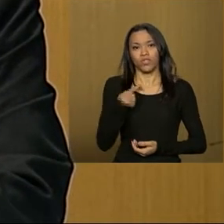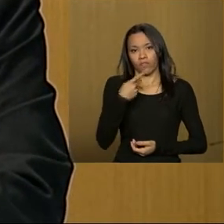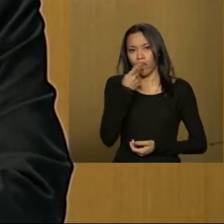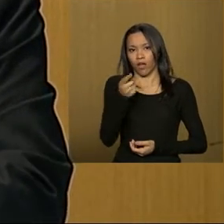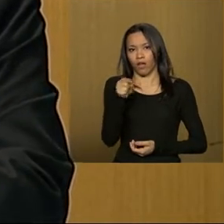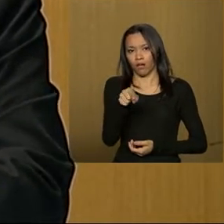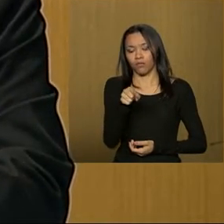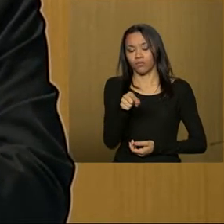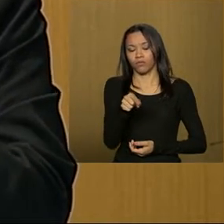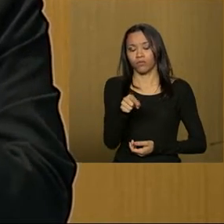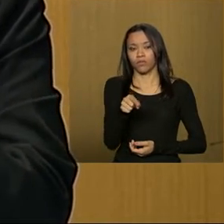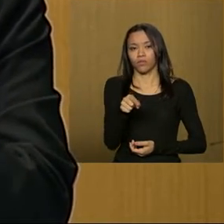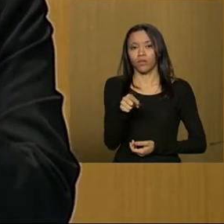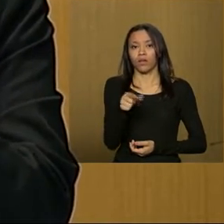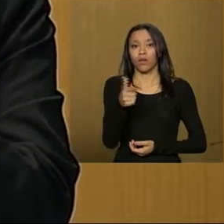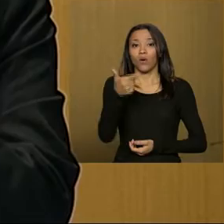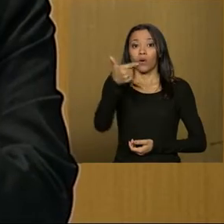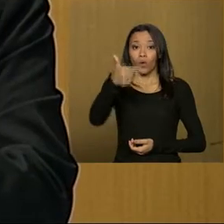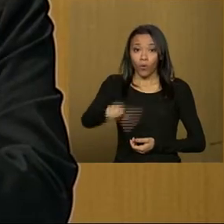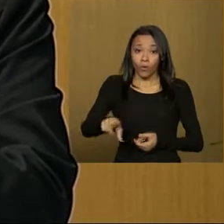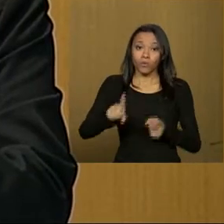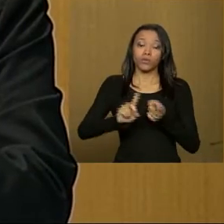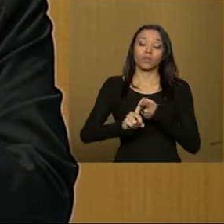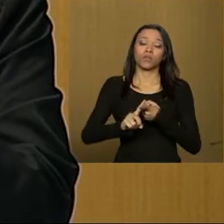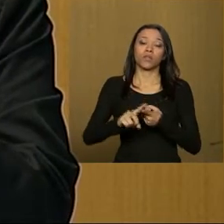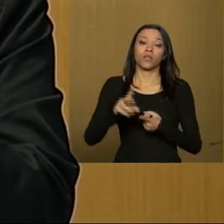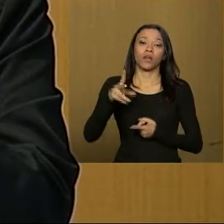referido. Na POF de